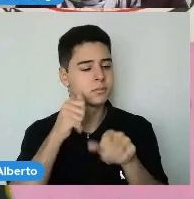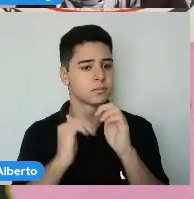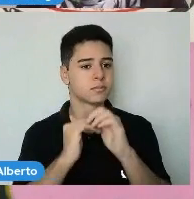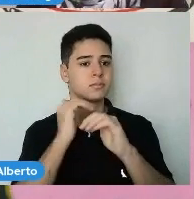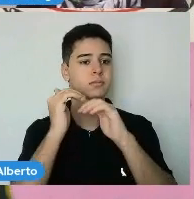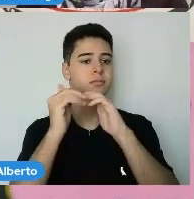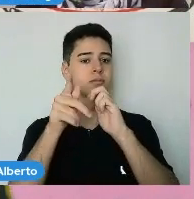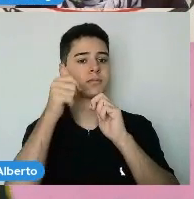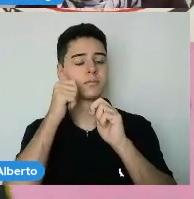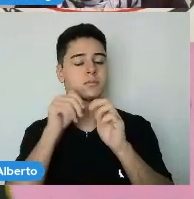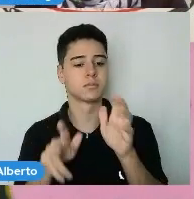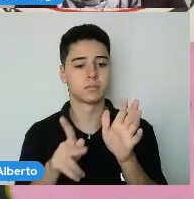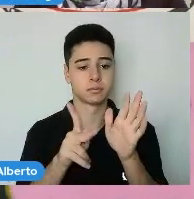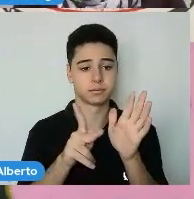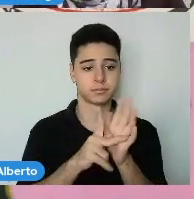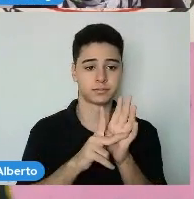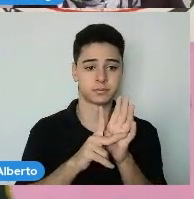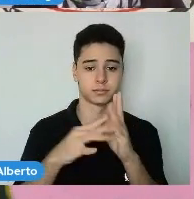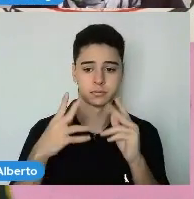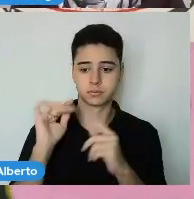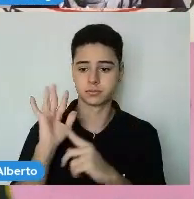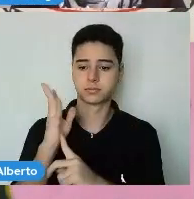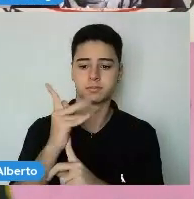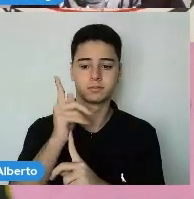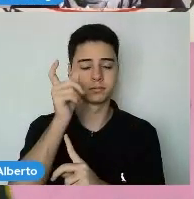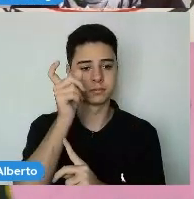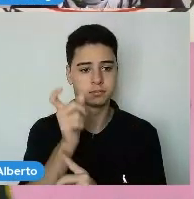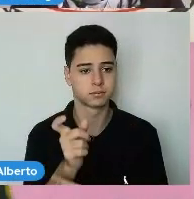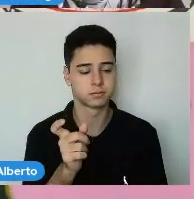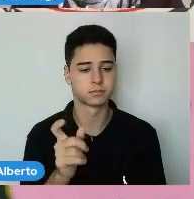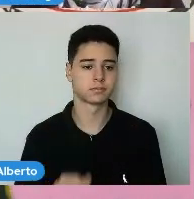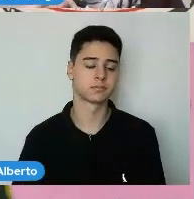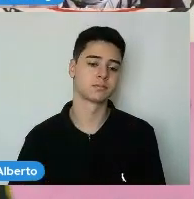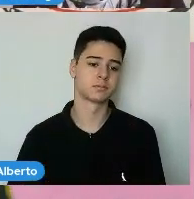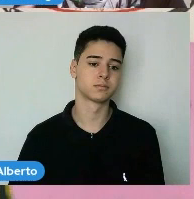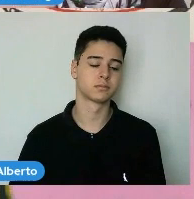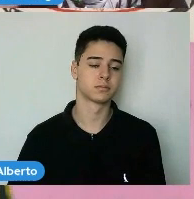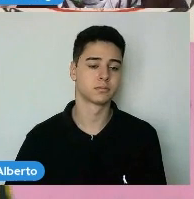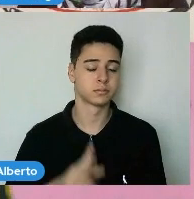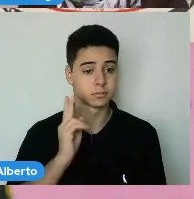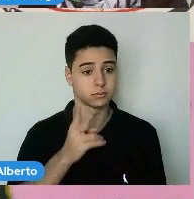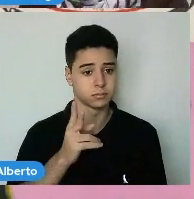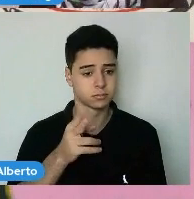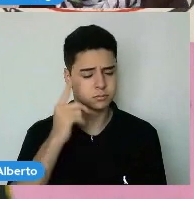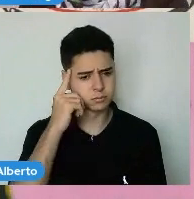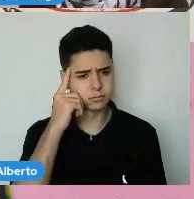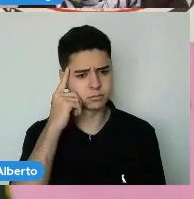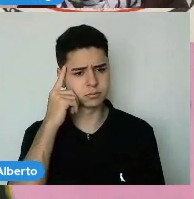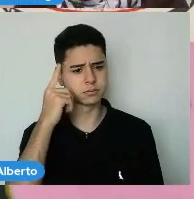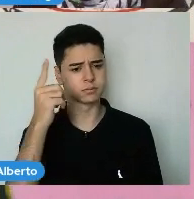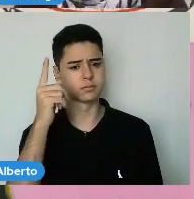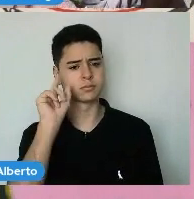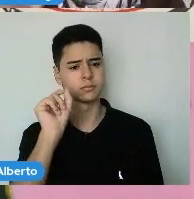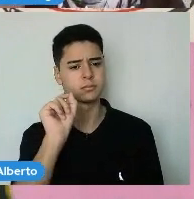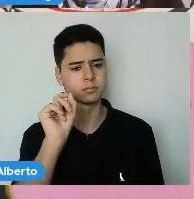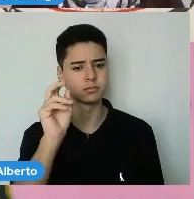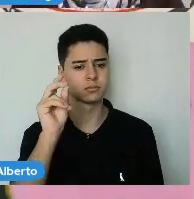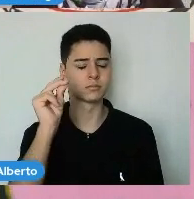como obra de arte, sempre pensando nessa questão